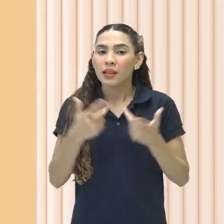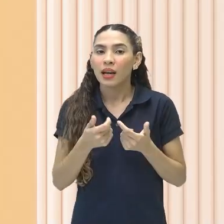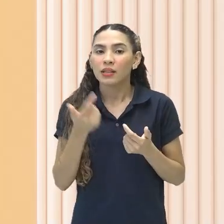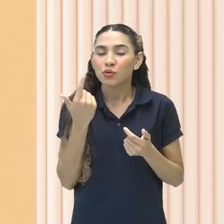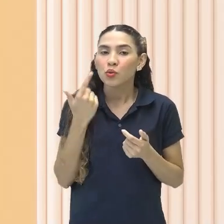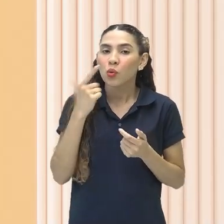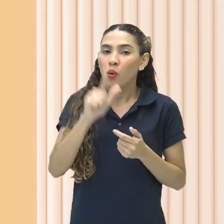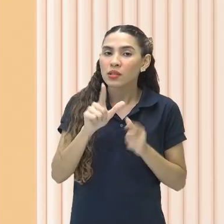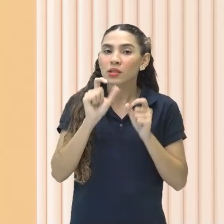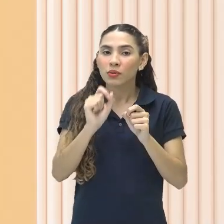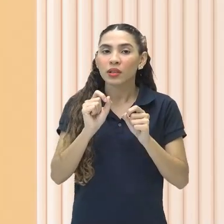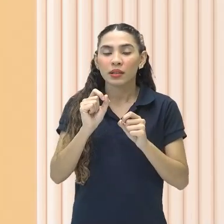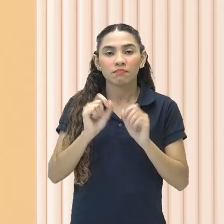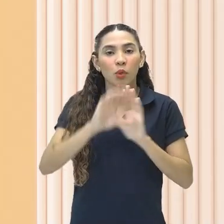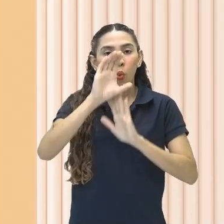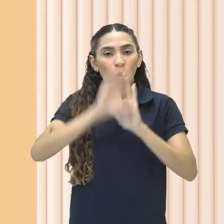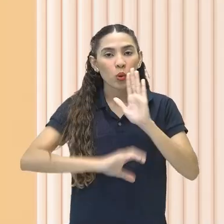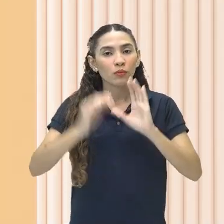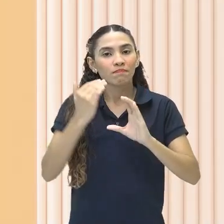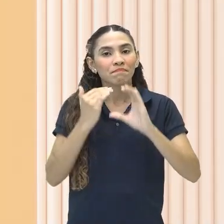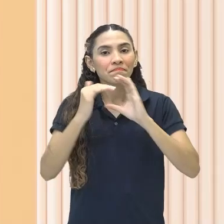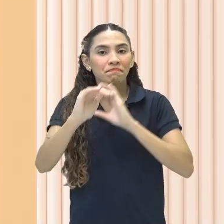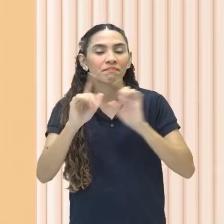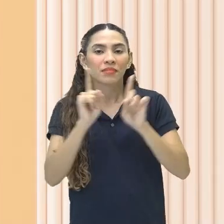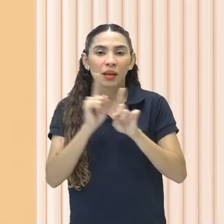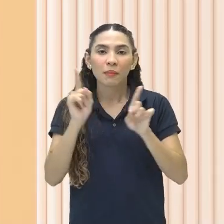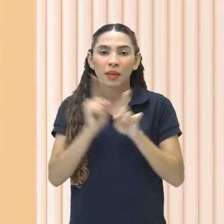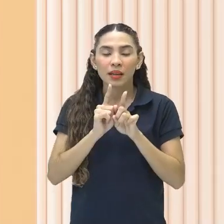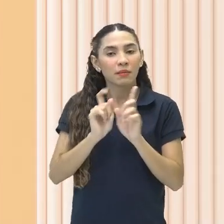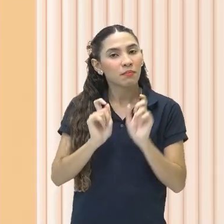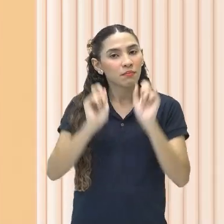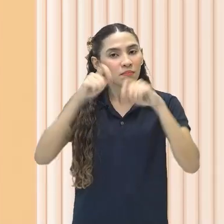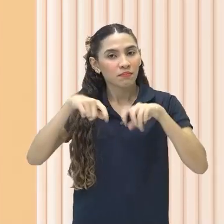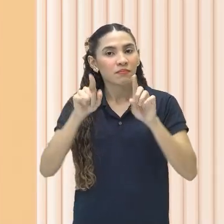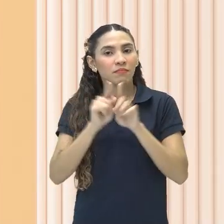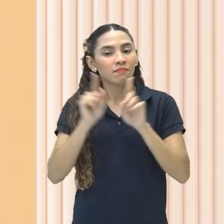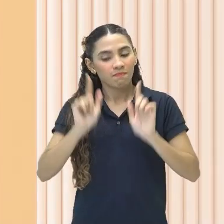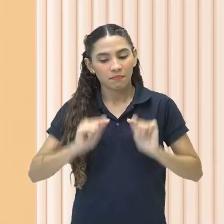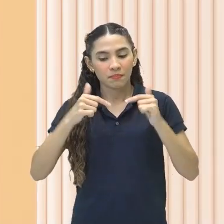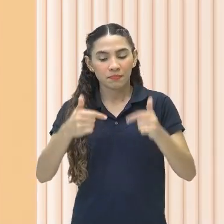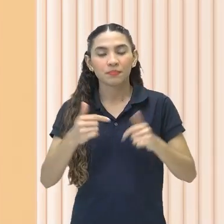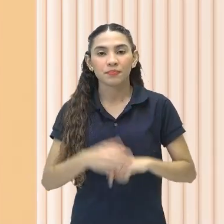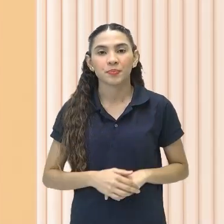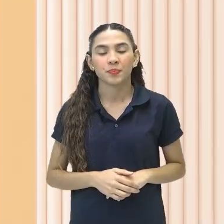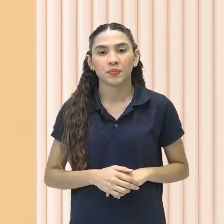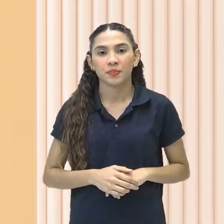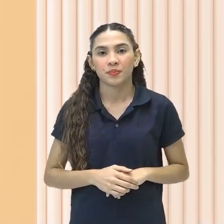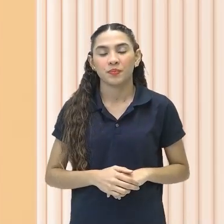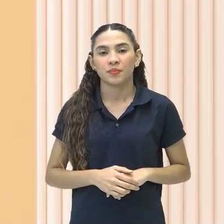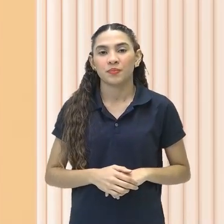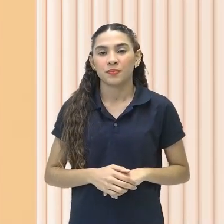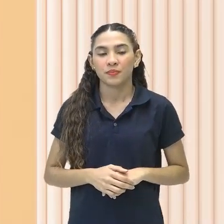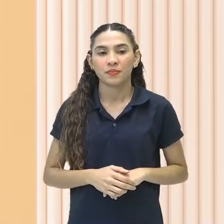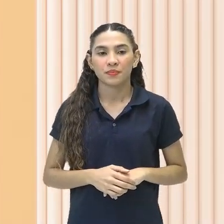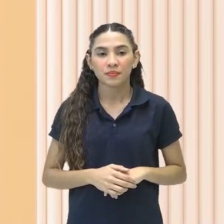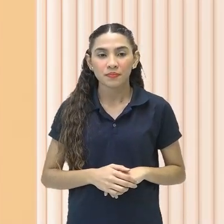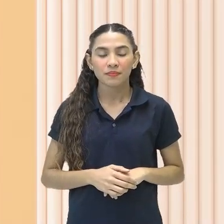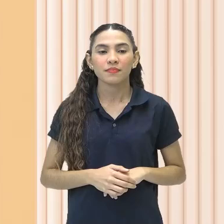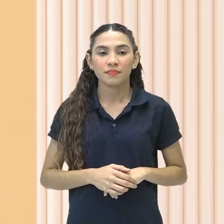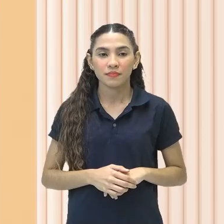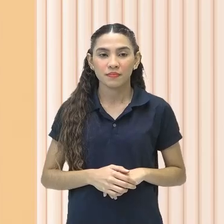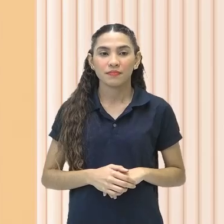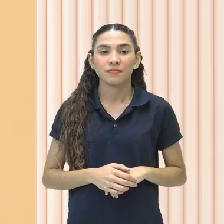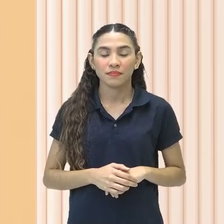para colocar o seu currículo aí, para colocar essa sua potencialidade em ação, esse seu trabalho, né,